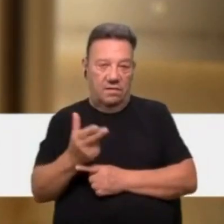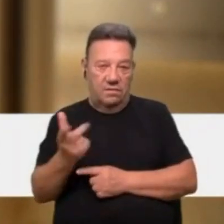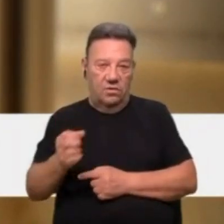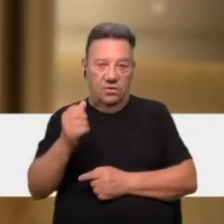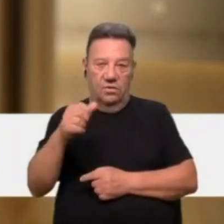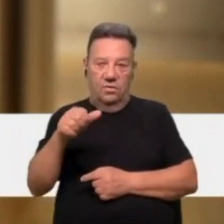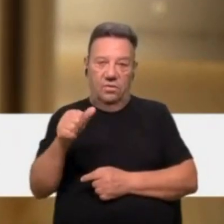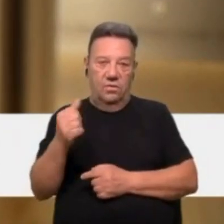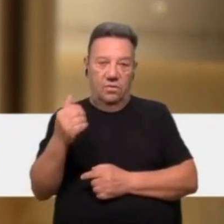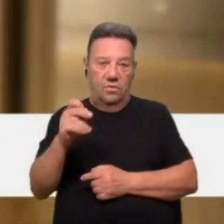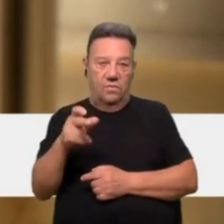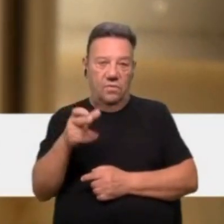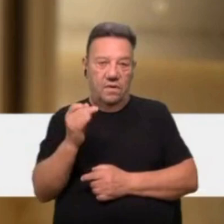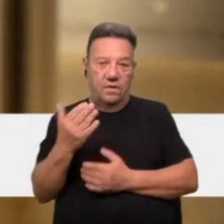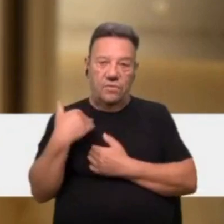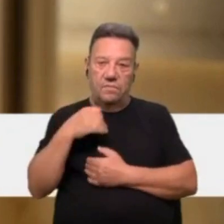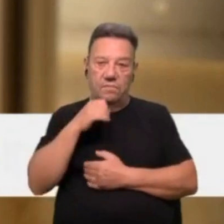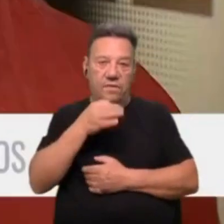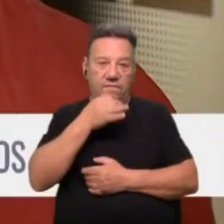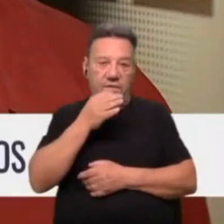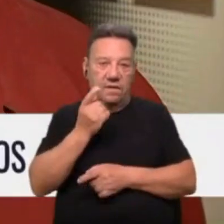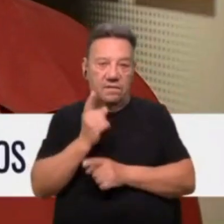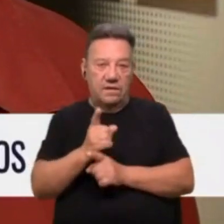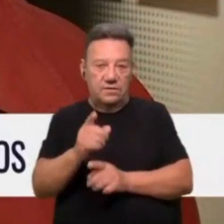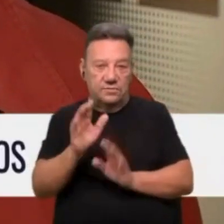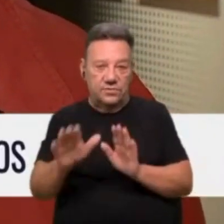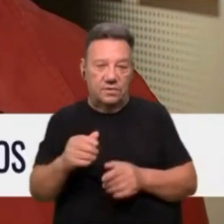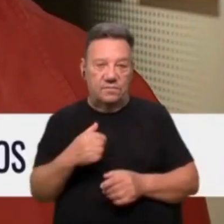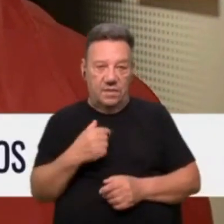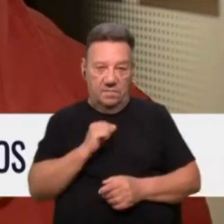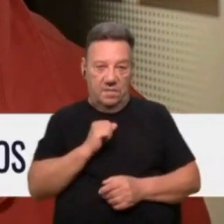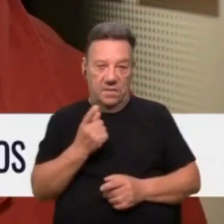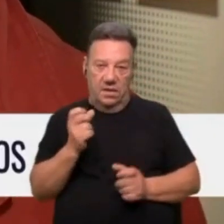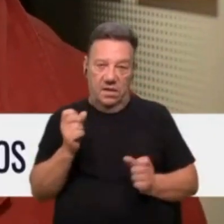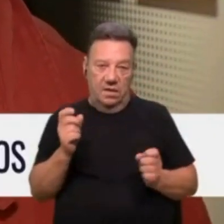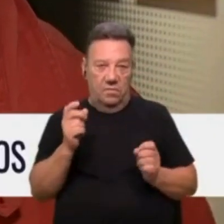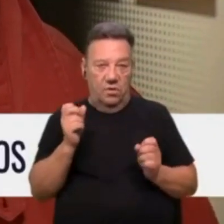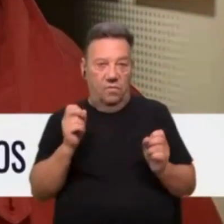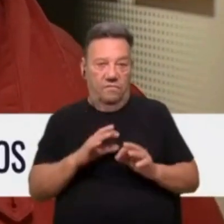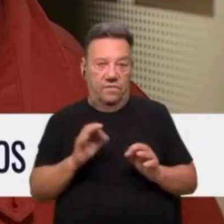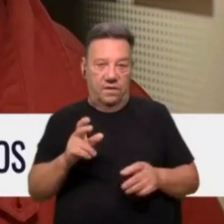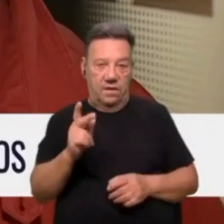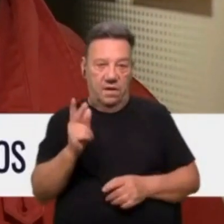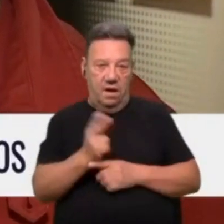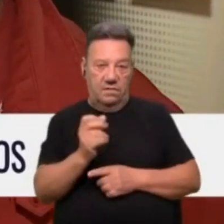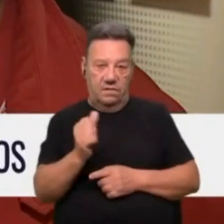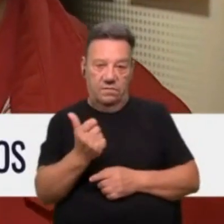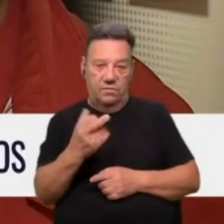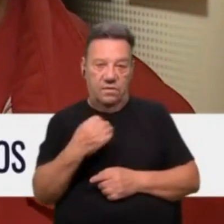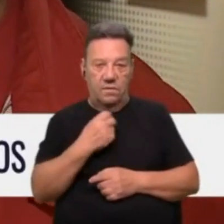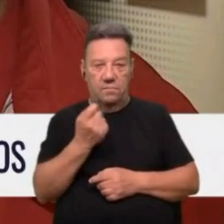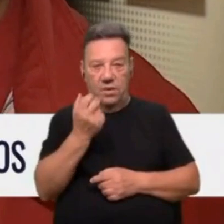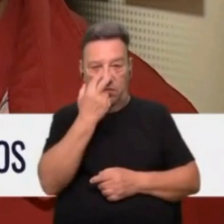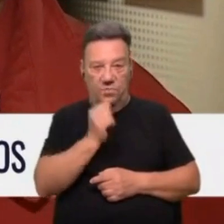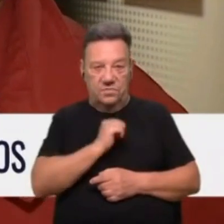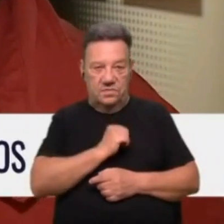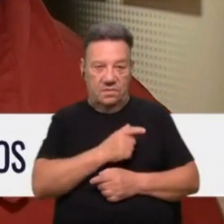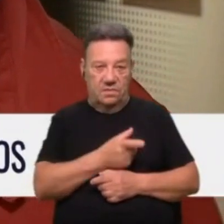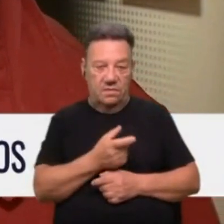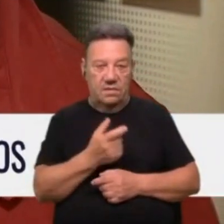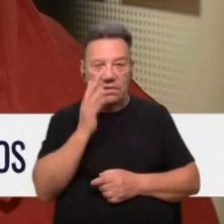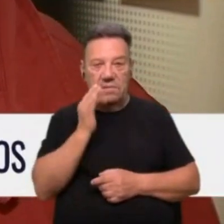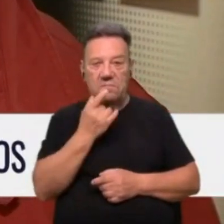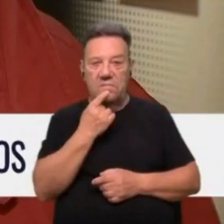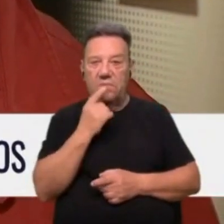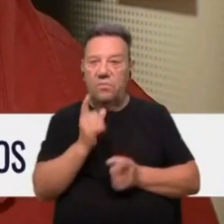e curadores podem falar acerca da exposição. É uma novidade para mim, a arte bruta, por isso alguma curiosidade da minha parte de